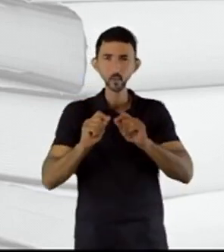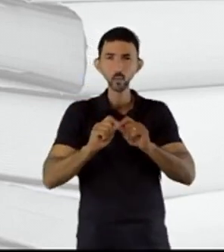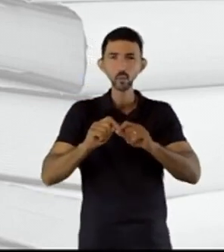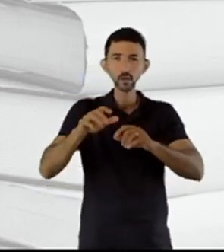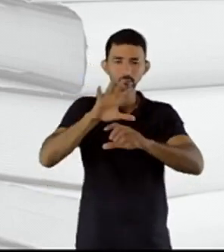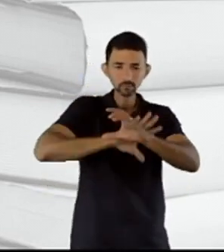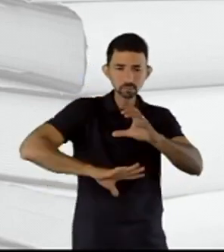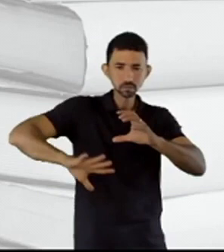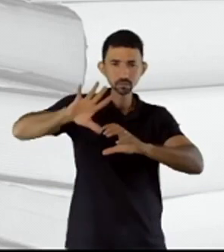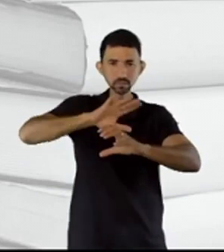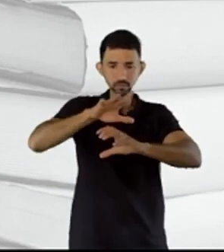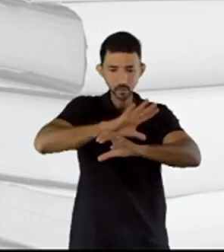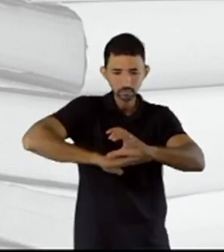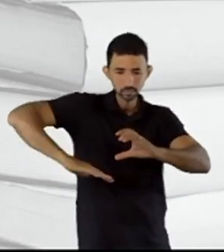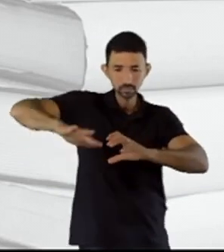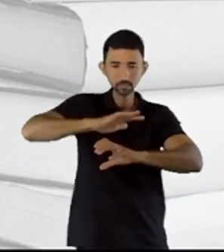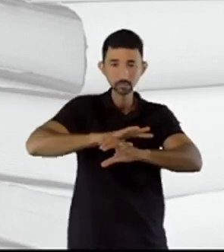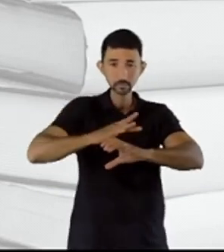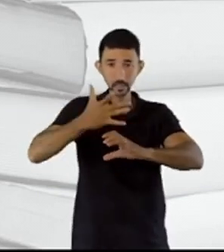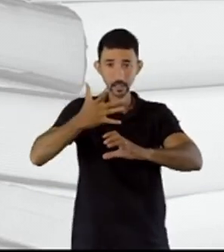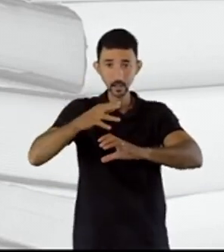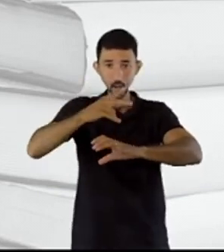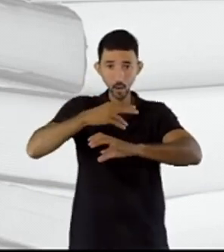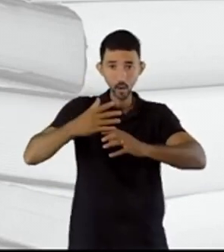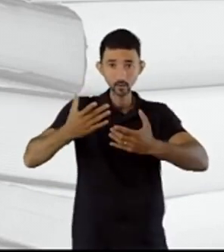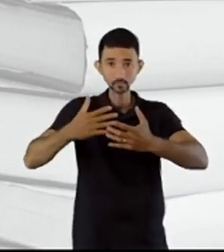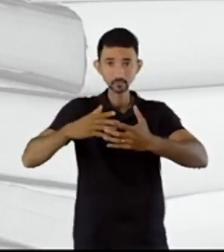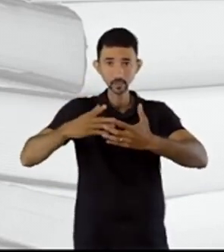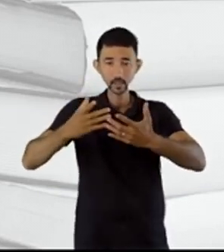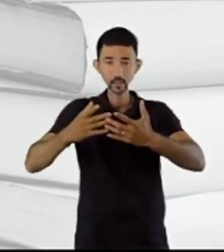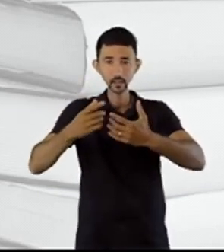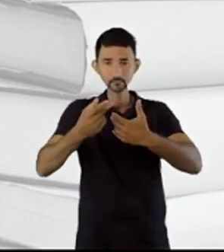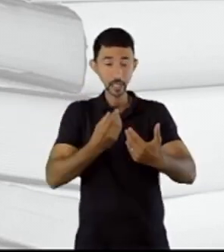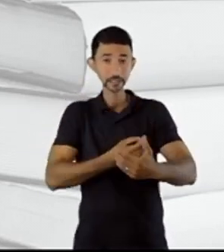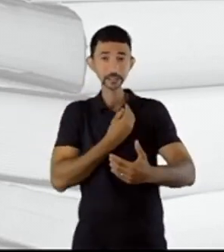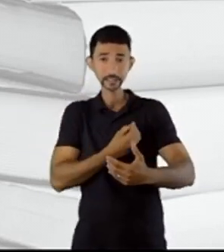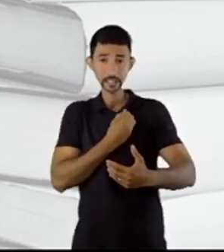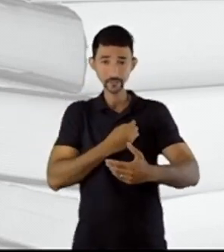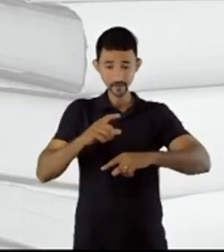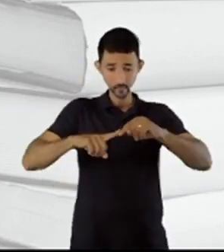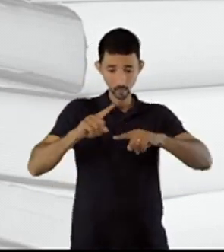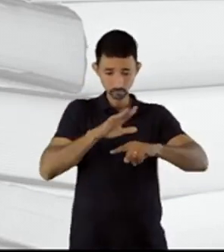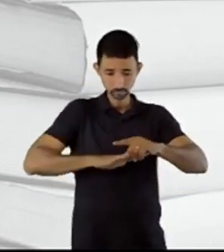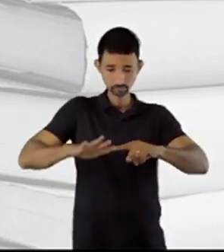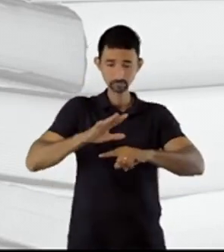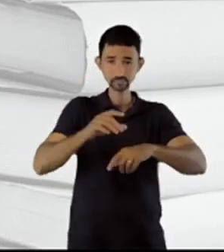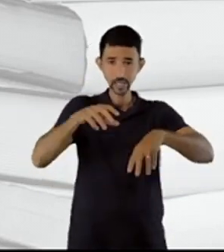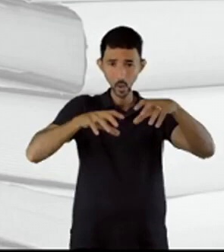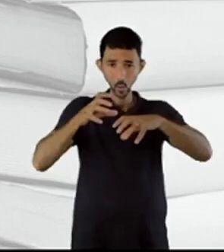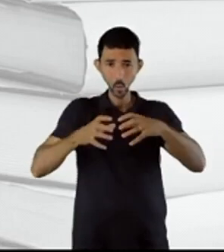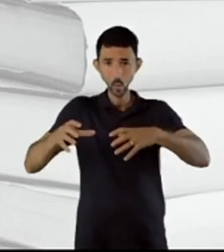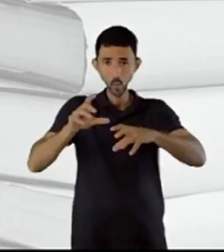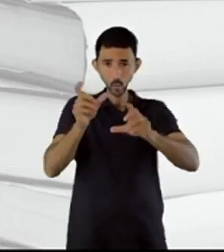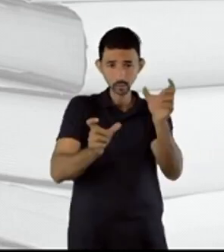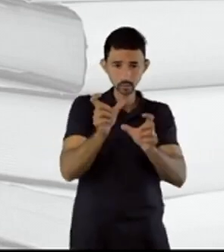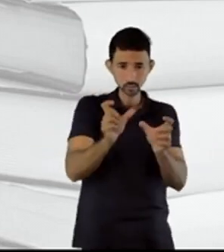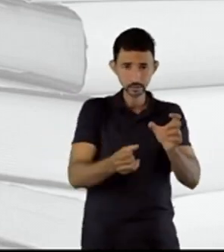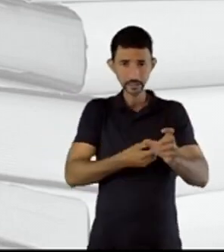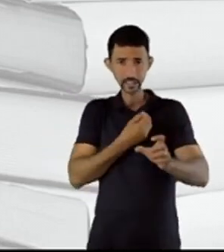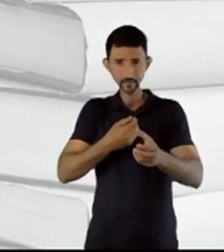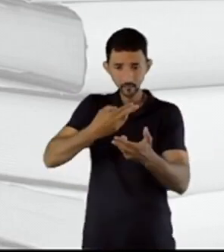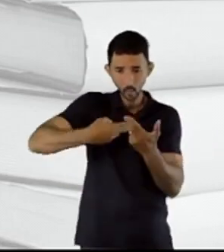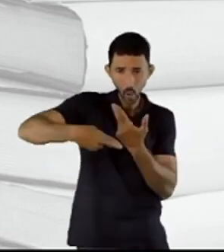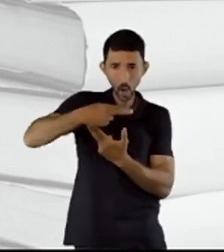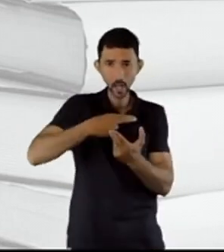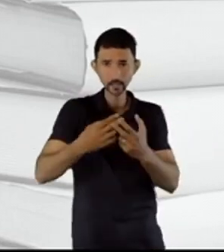os seres vivos, onde vão se encontrar os seres vivos, e esses seres vivos vão ter